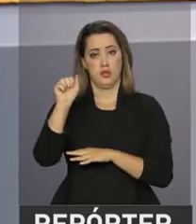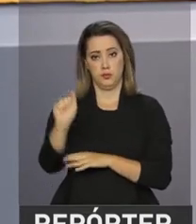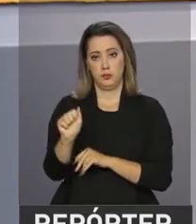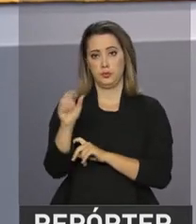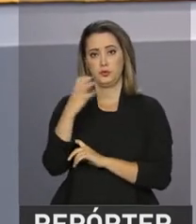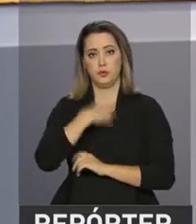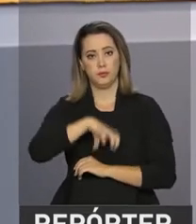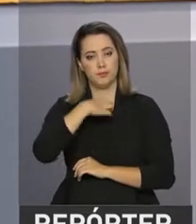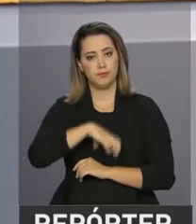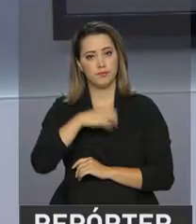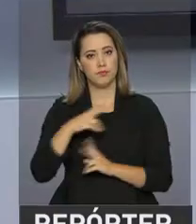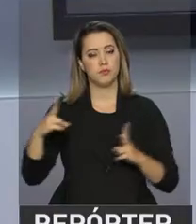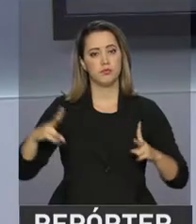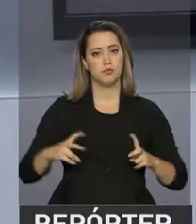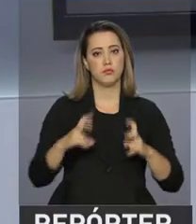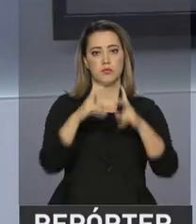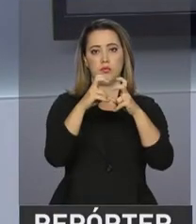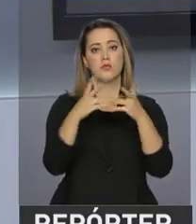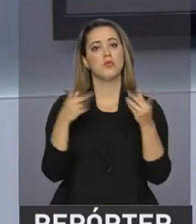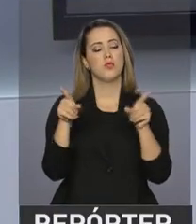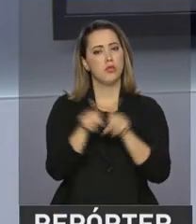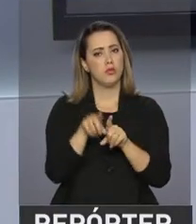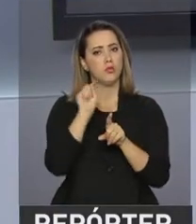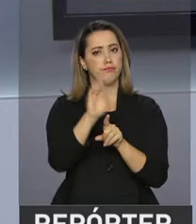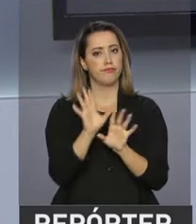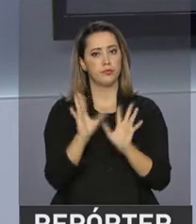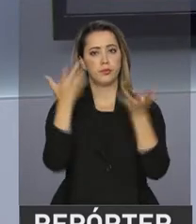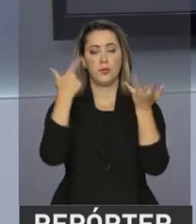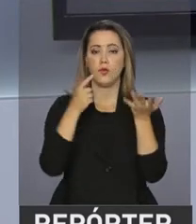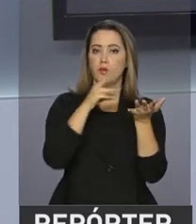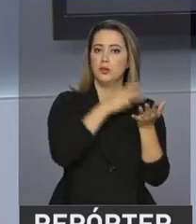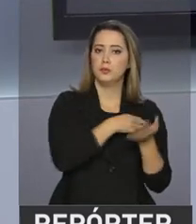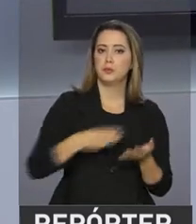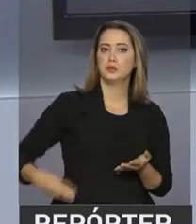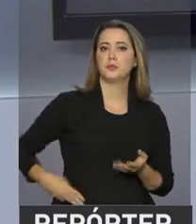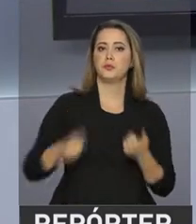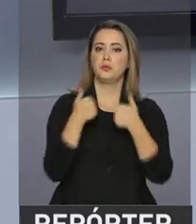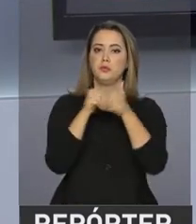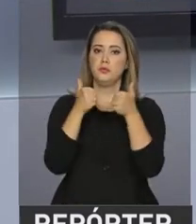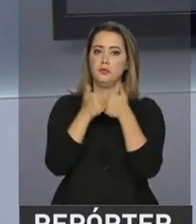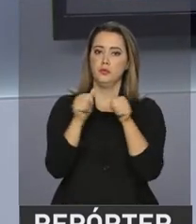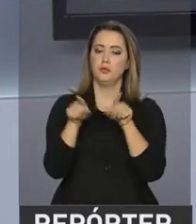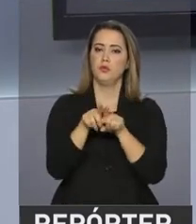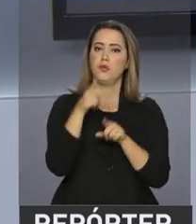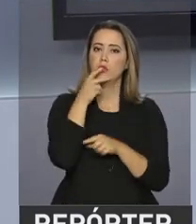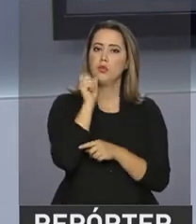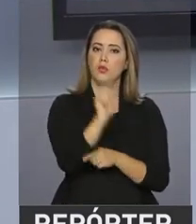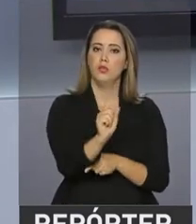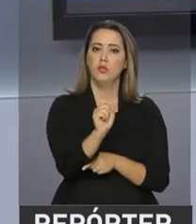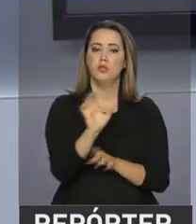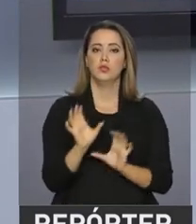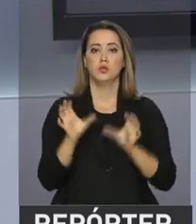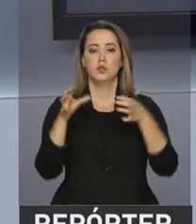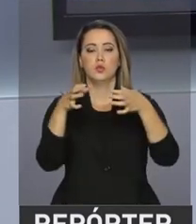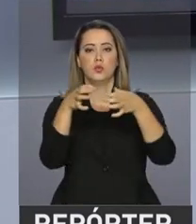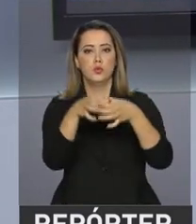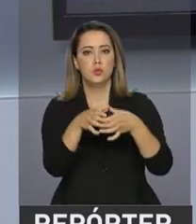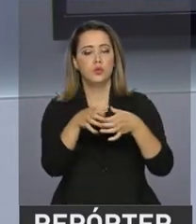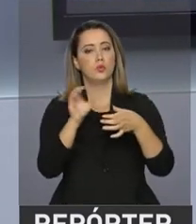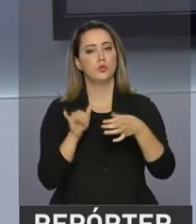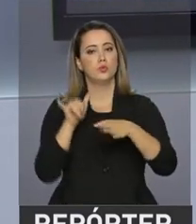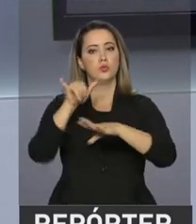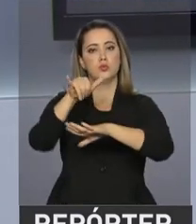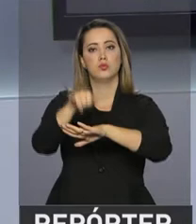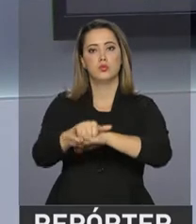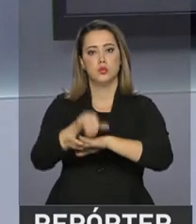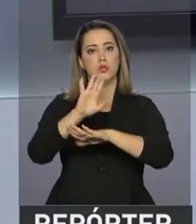florianópolis durante a cerimônia o ministro do transportes portos aviação civil maurício quintella afirmou que o setor